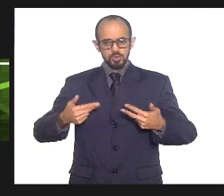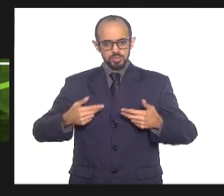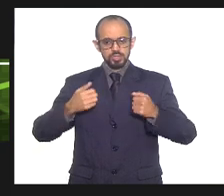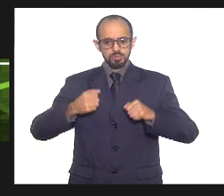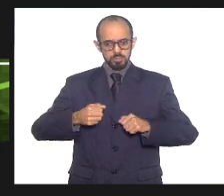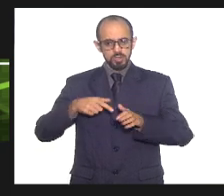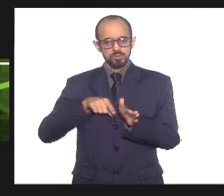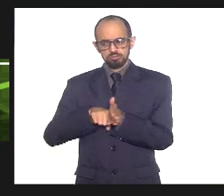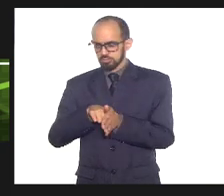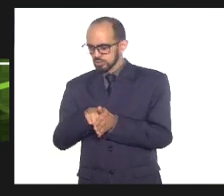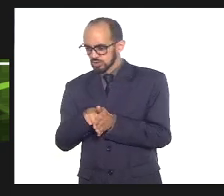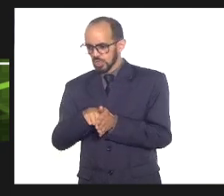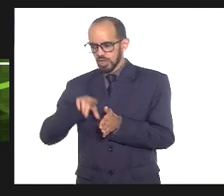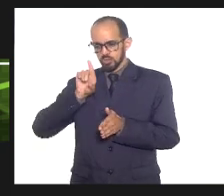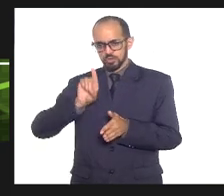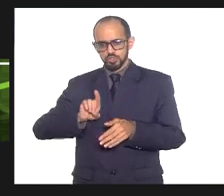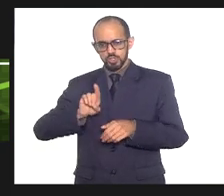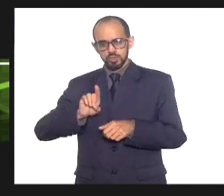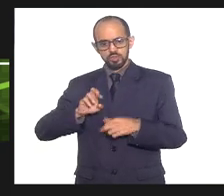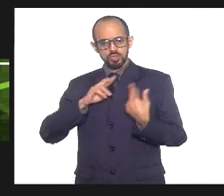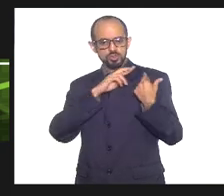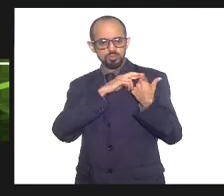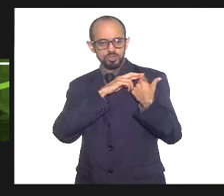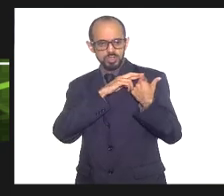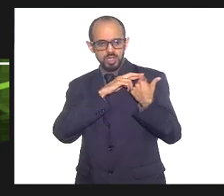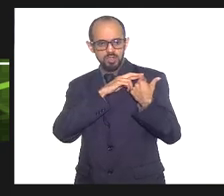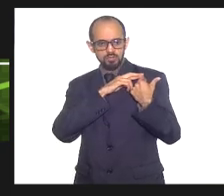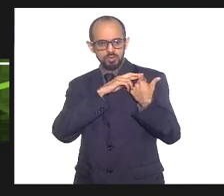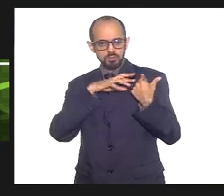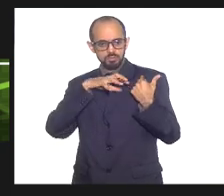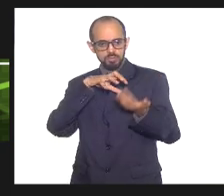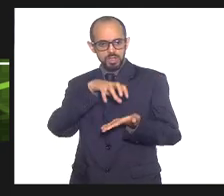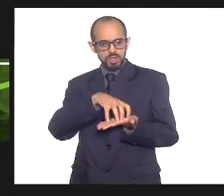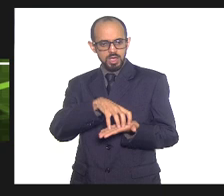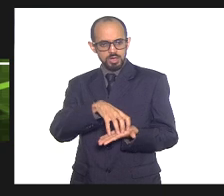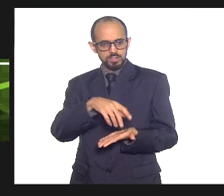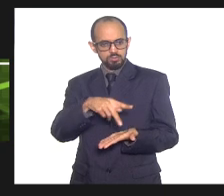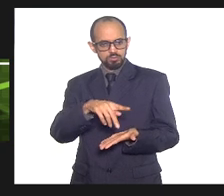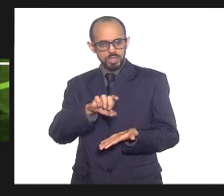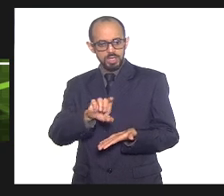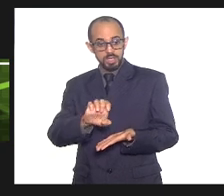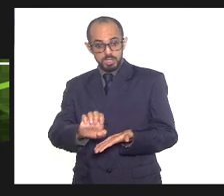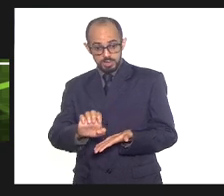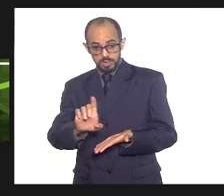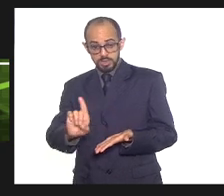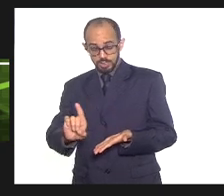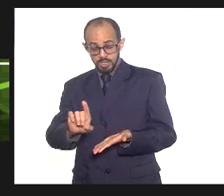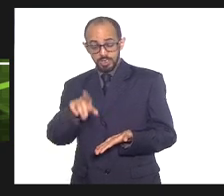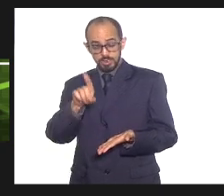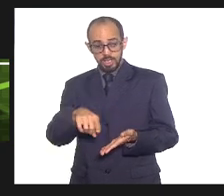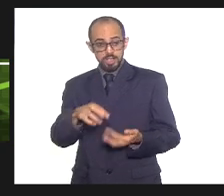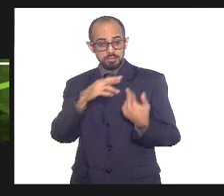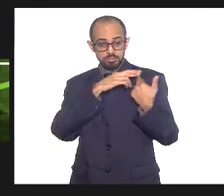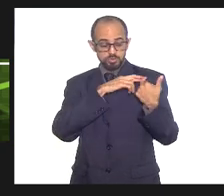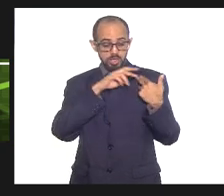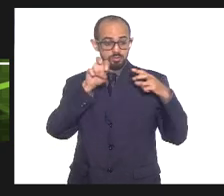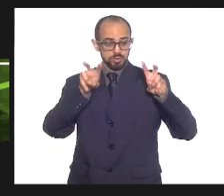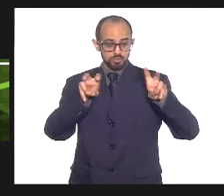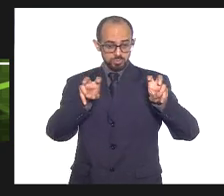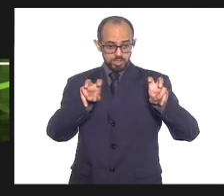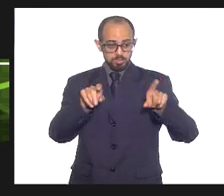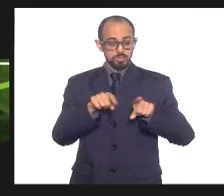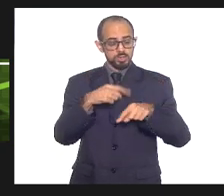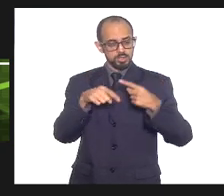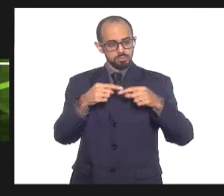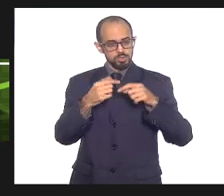podemos verificar com a diretoria responsável pela área de P&D, que é a diretoria responsável por esse tema, e podemos